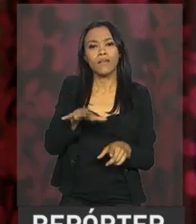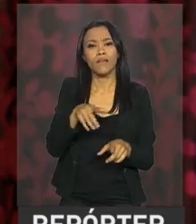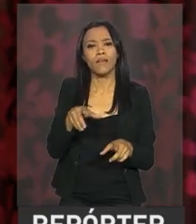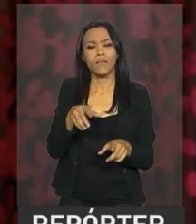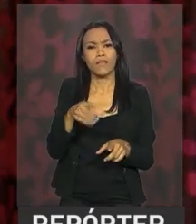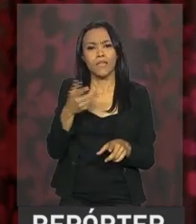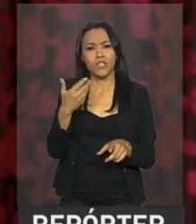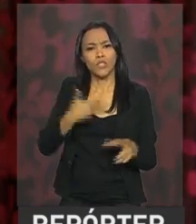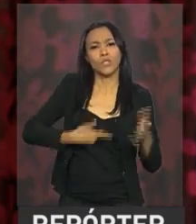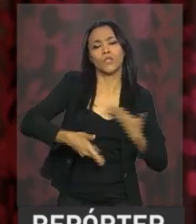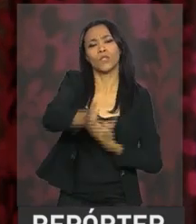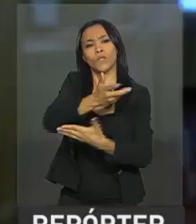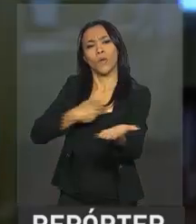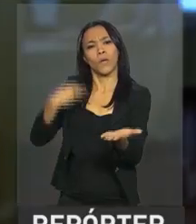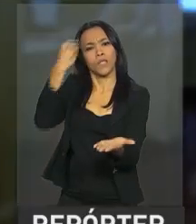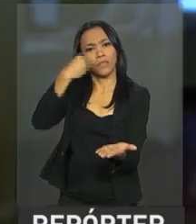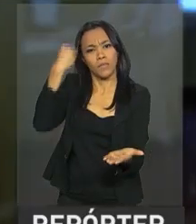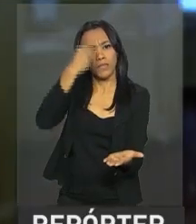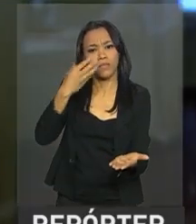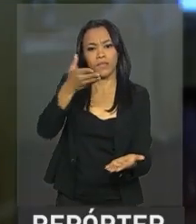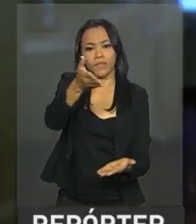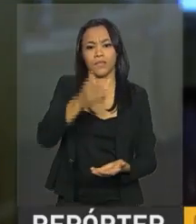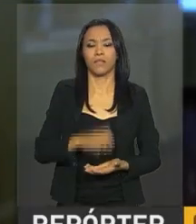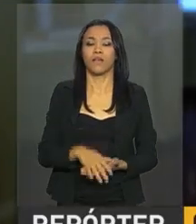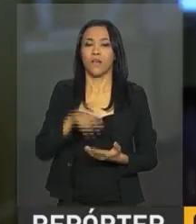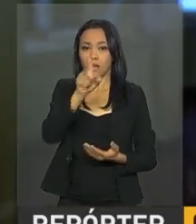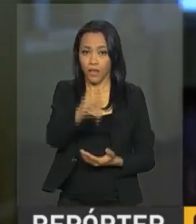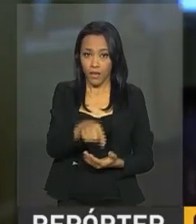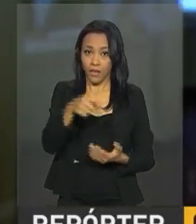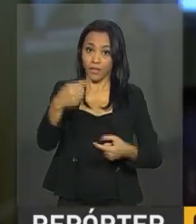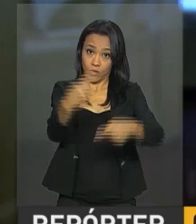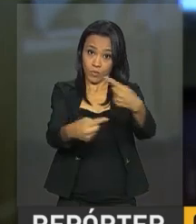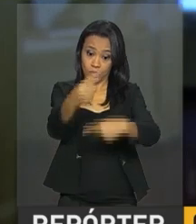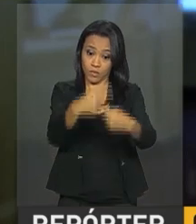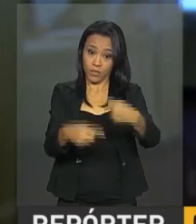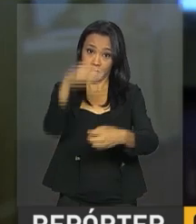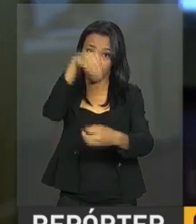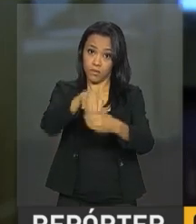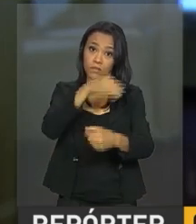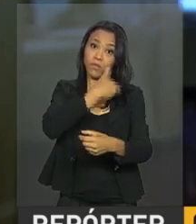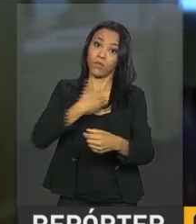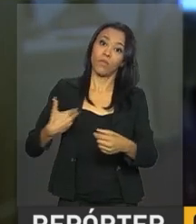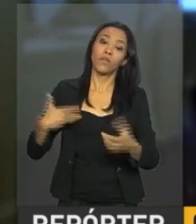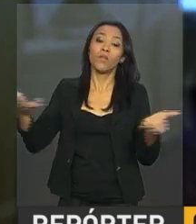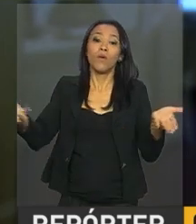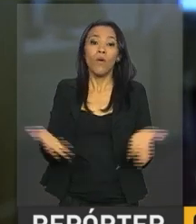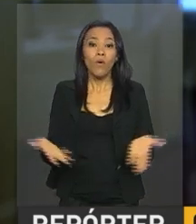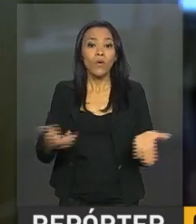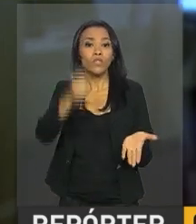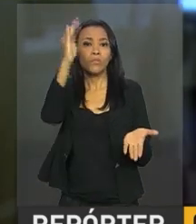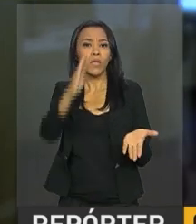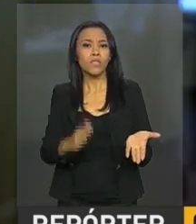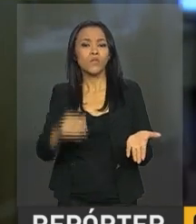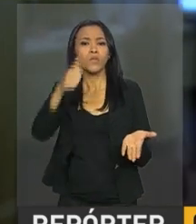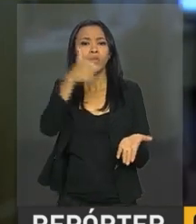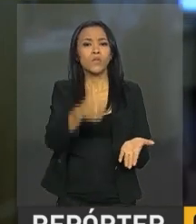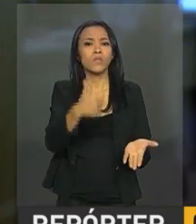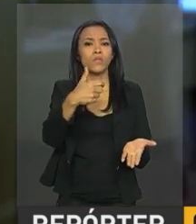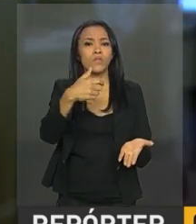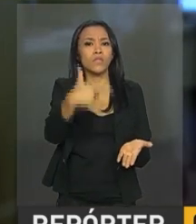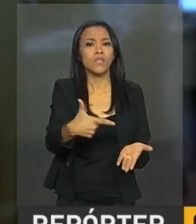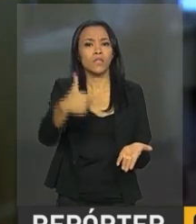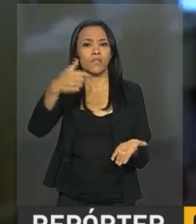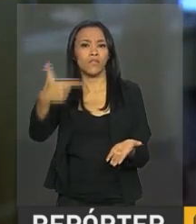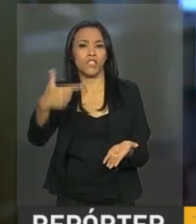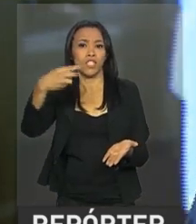a troca de experiências. Através das políticas públicas, se organizou hoje no Brasil 223